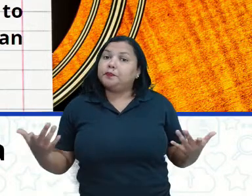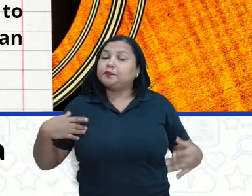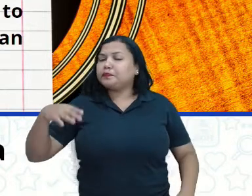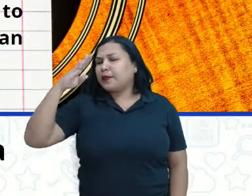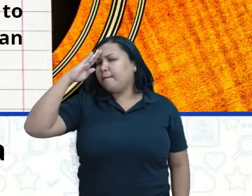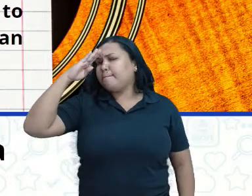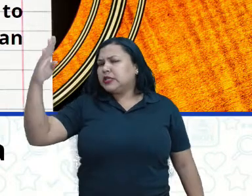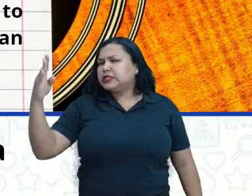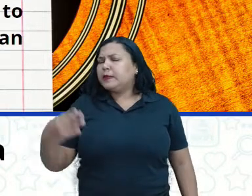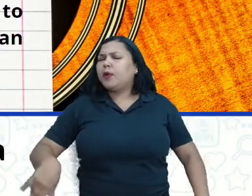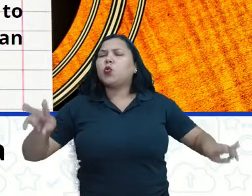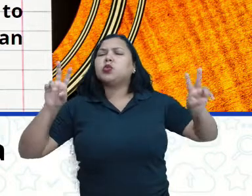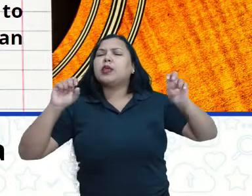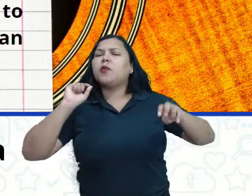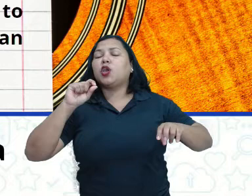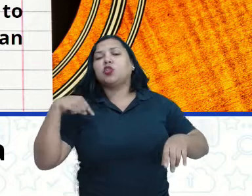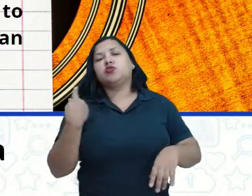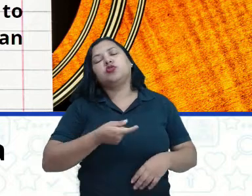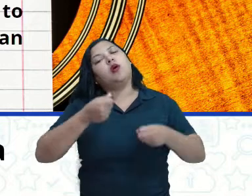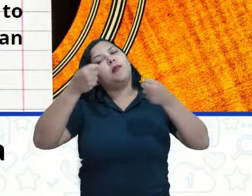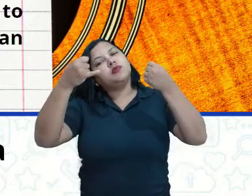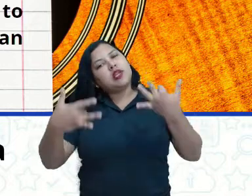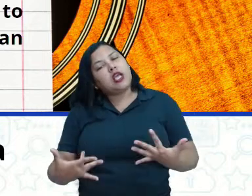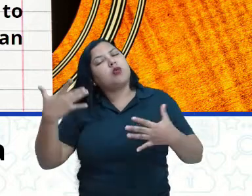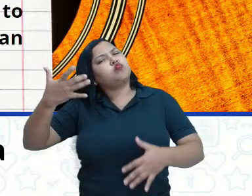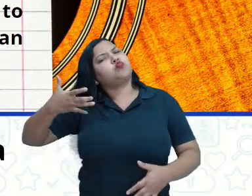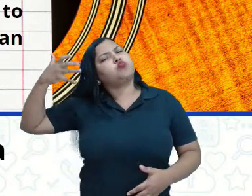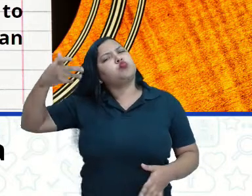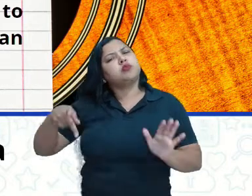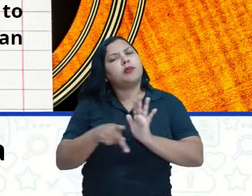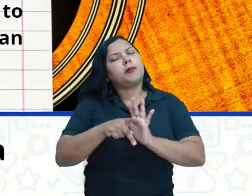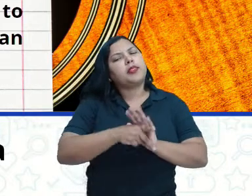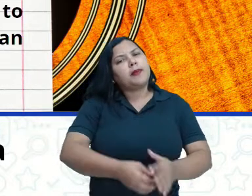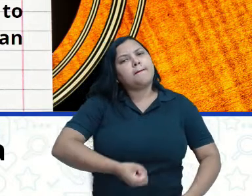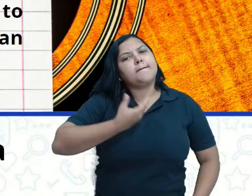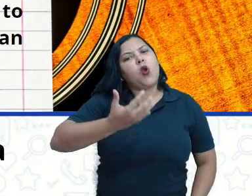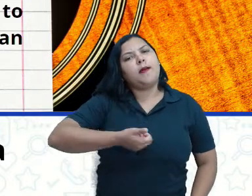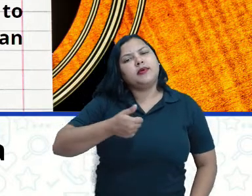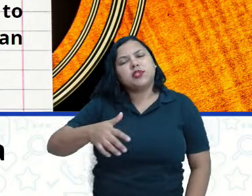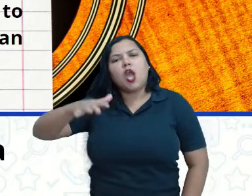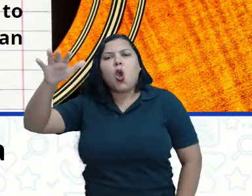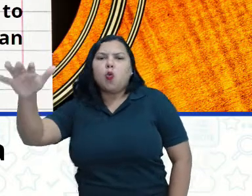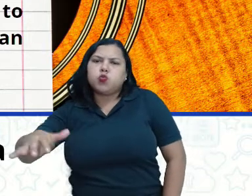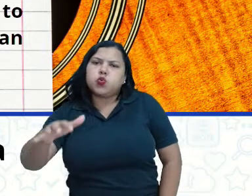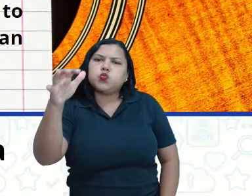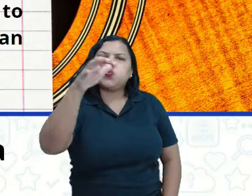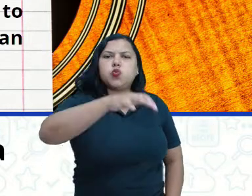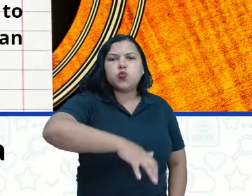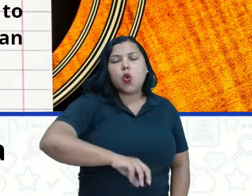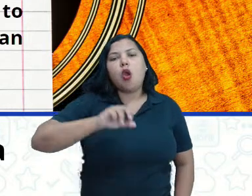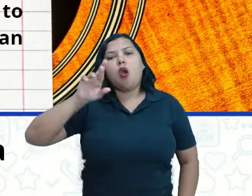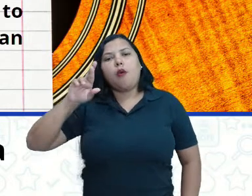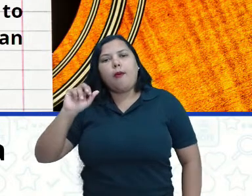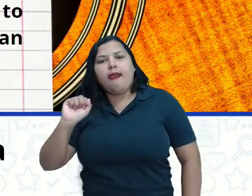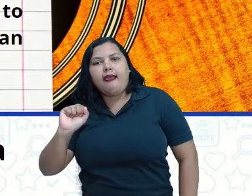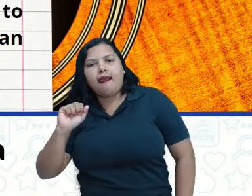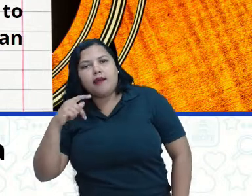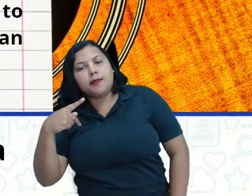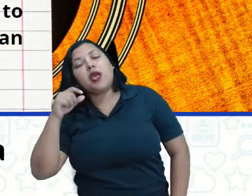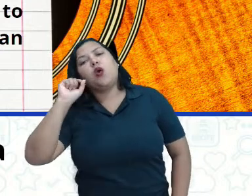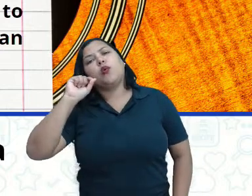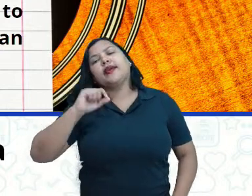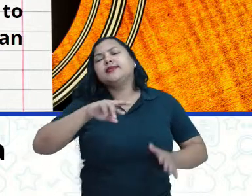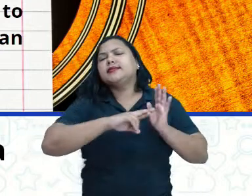principal questão aí é que, como estamos falando de música e de poema, acaba que o rap sendo uma representação bem significativa dessa situação, porque